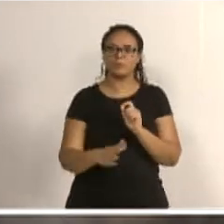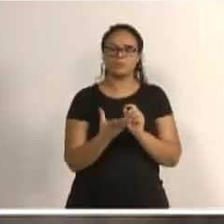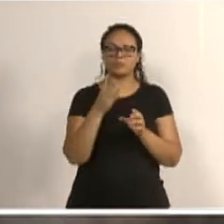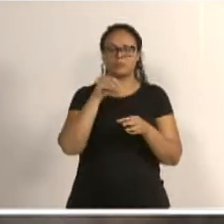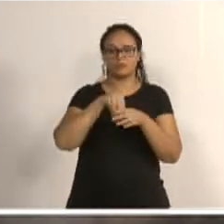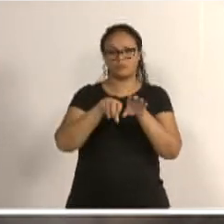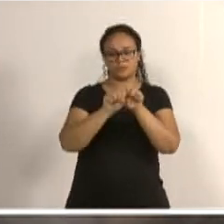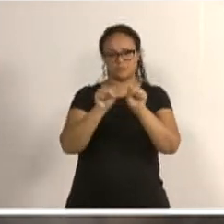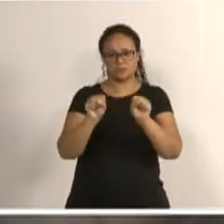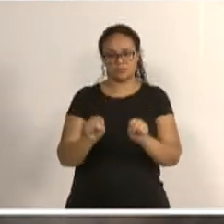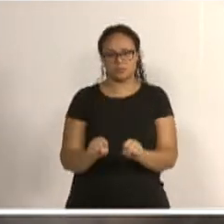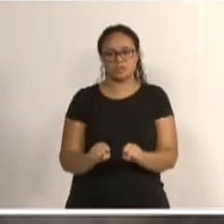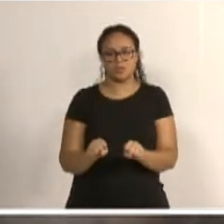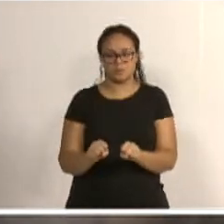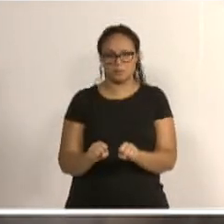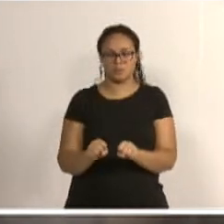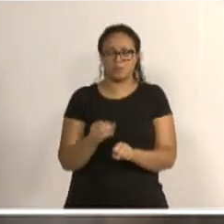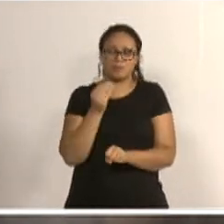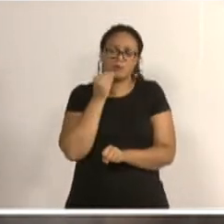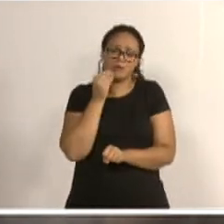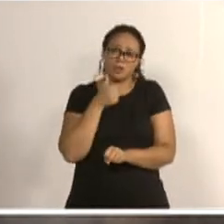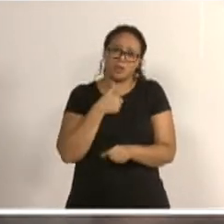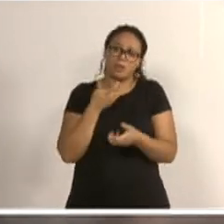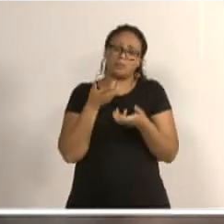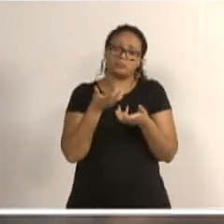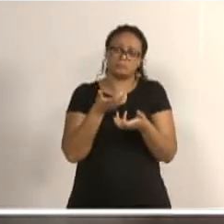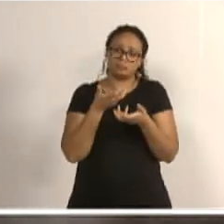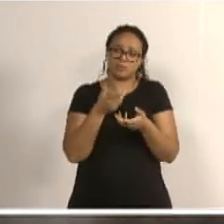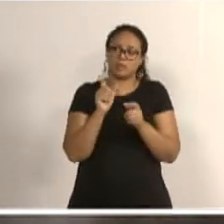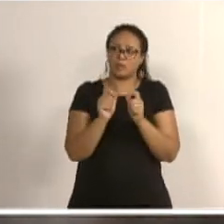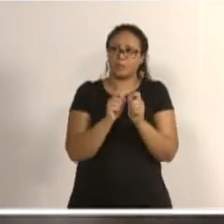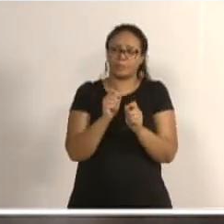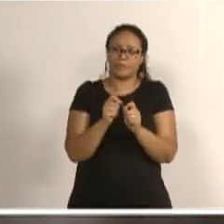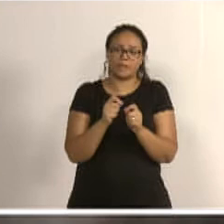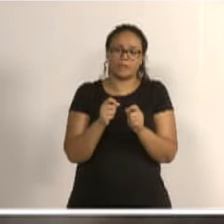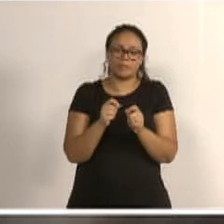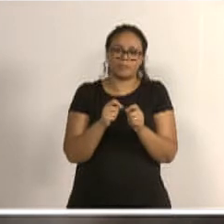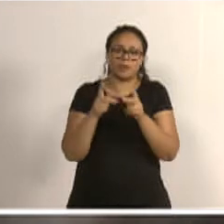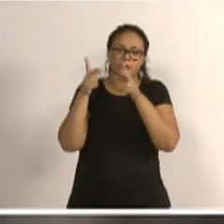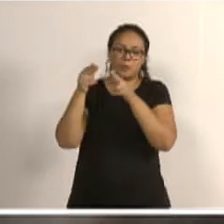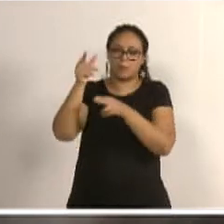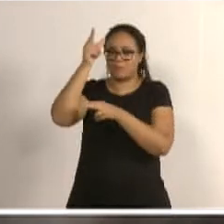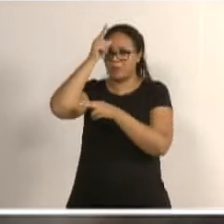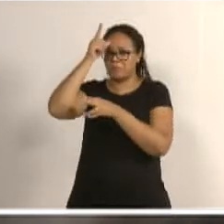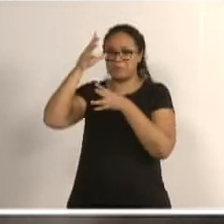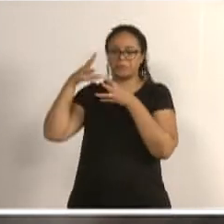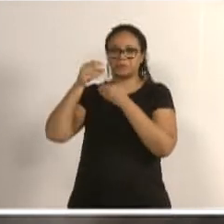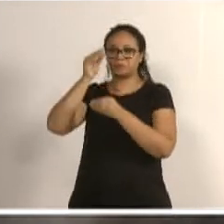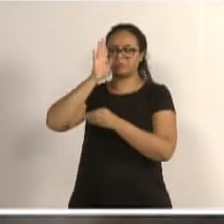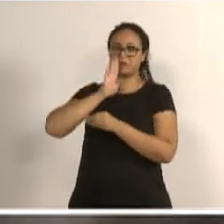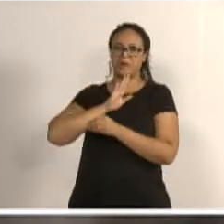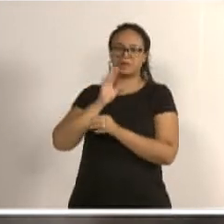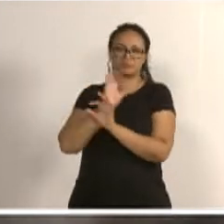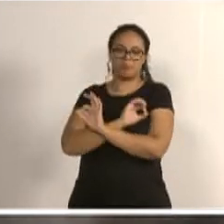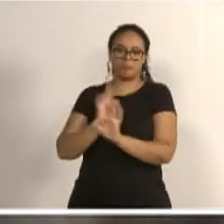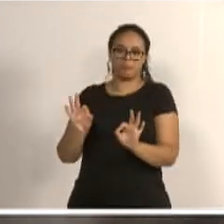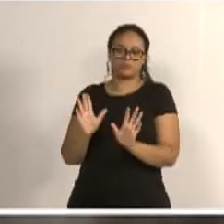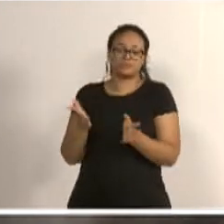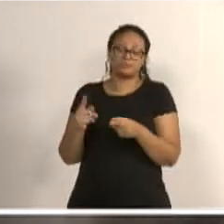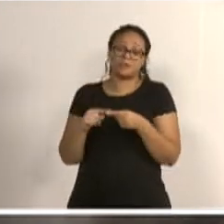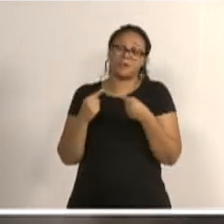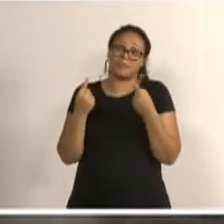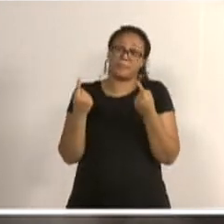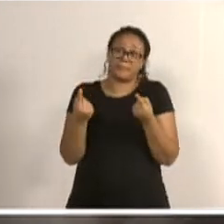Então, claro que gostaria de que seja Alemanha, tudo de graça. Ótimo. Então, assim, todo o trabalho,